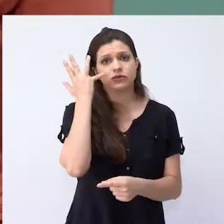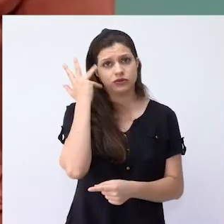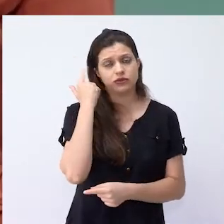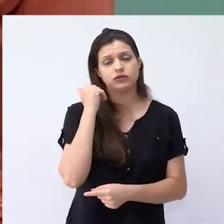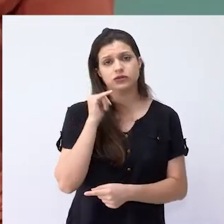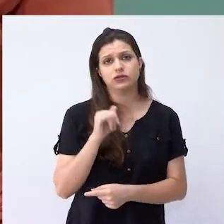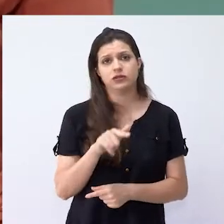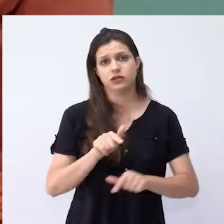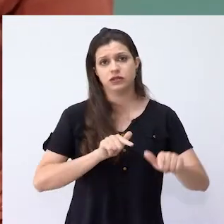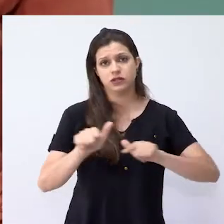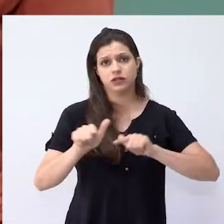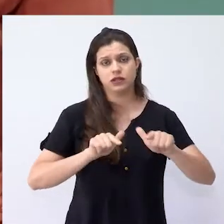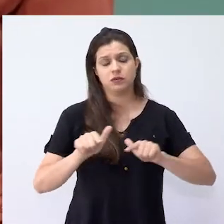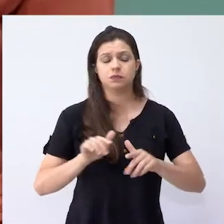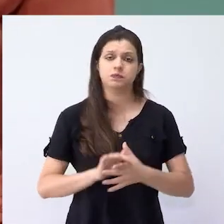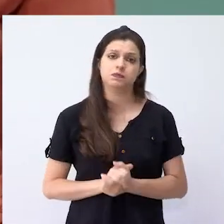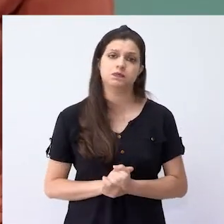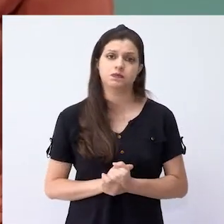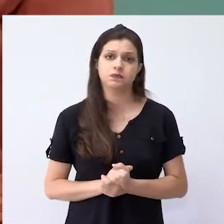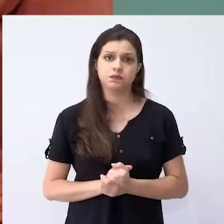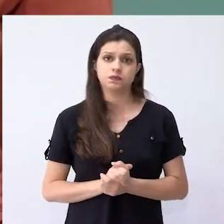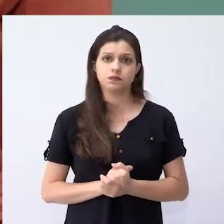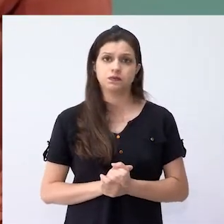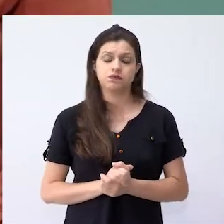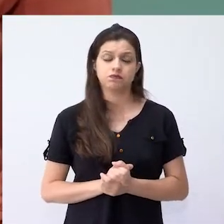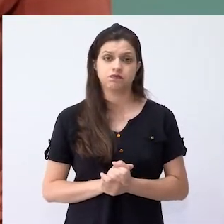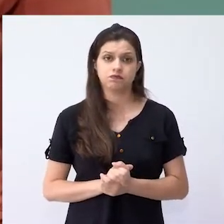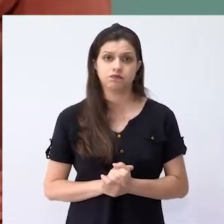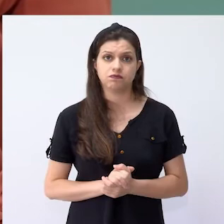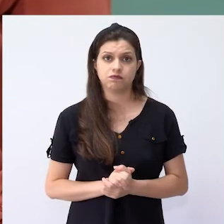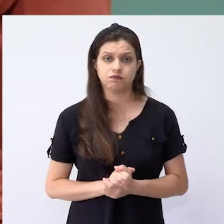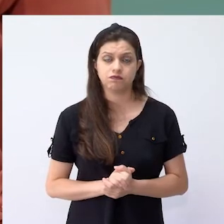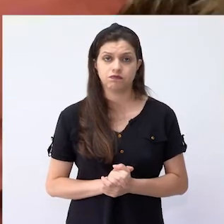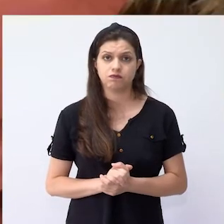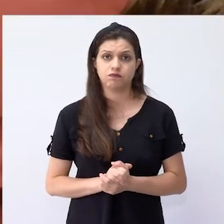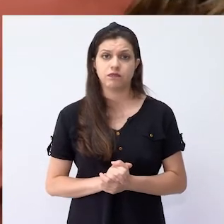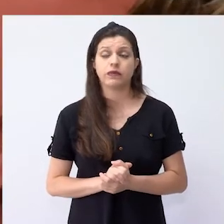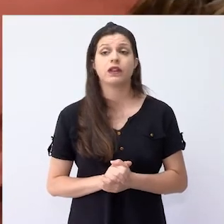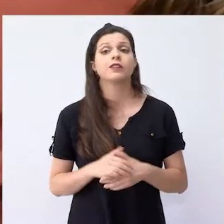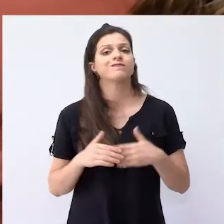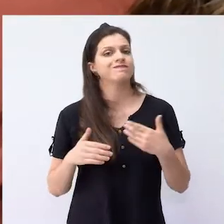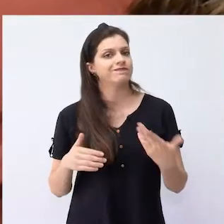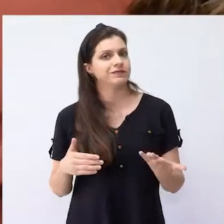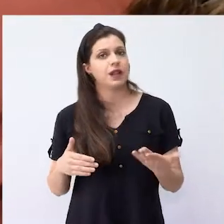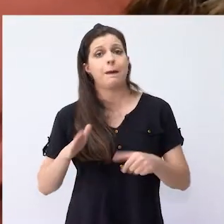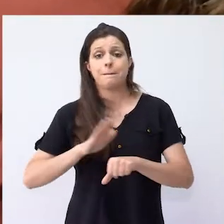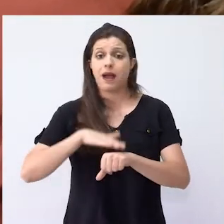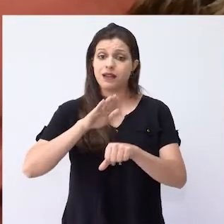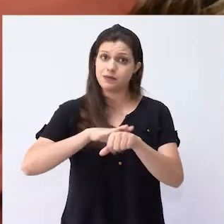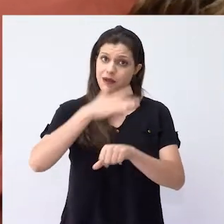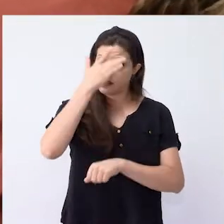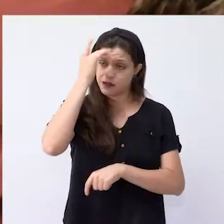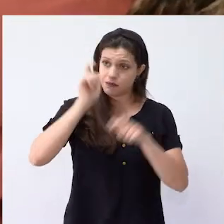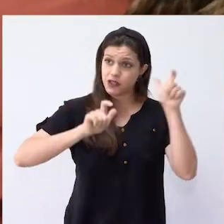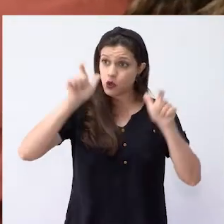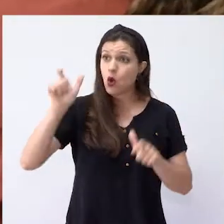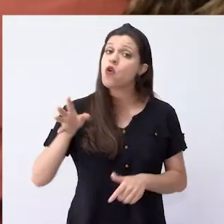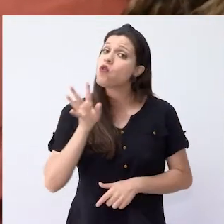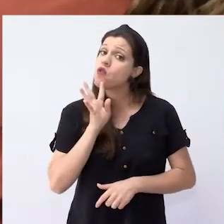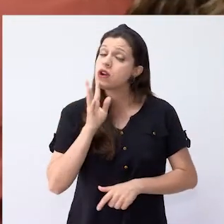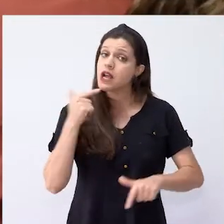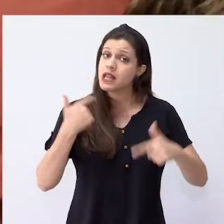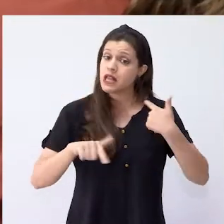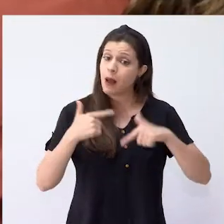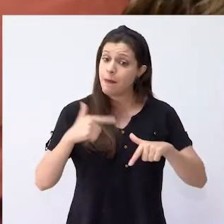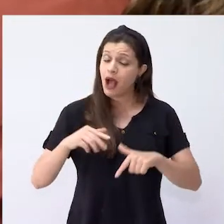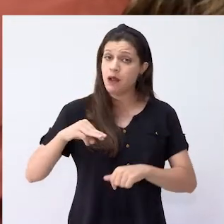efetivamente retirar ou mitigar essas pessoas dessa situação de vulnerabilidade. Pois é, e para que cada vez mais pessoas tomem